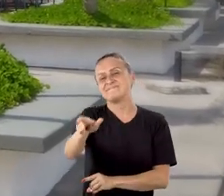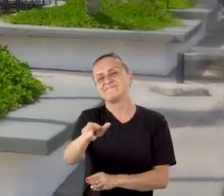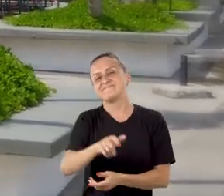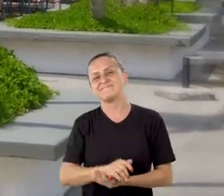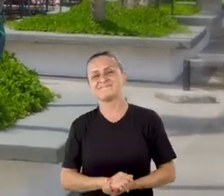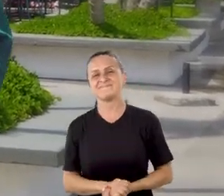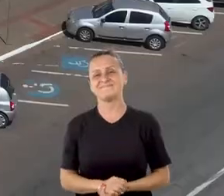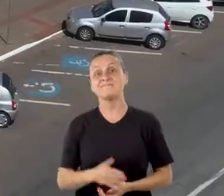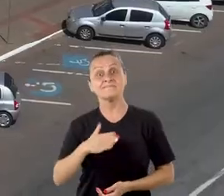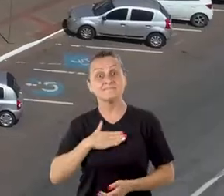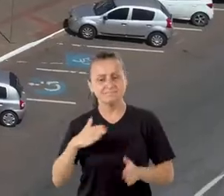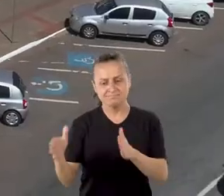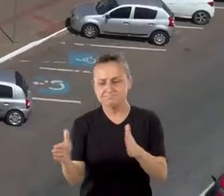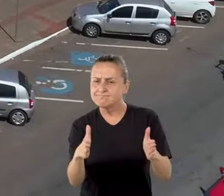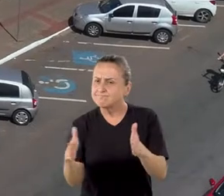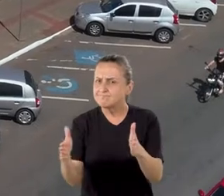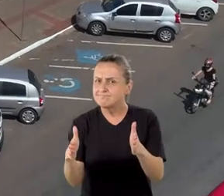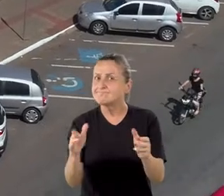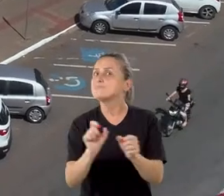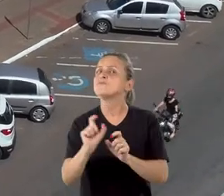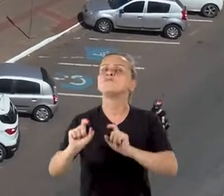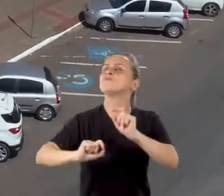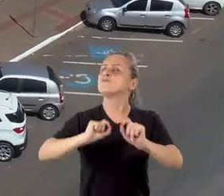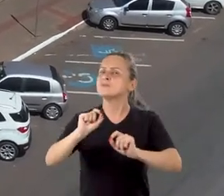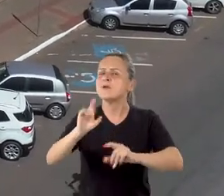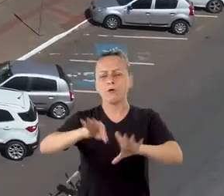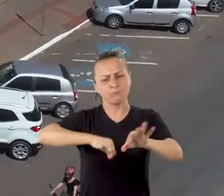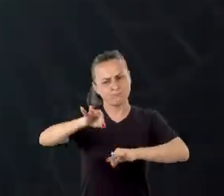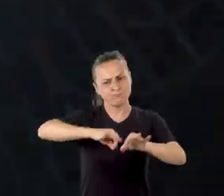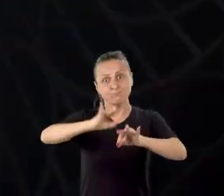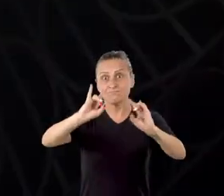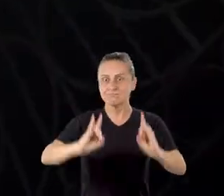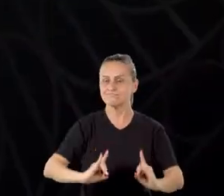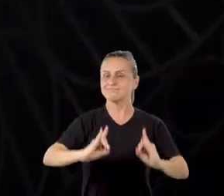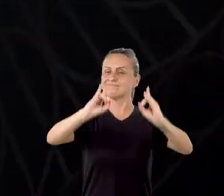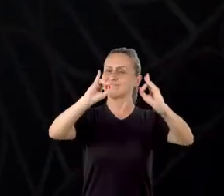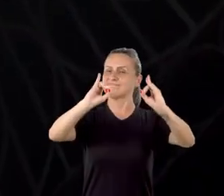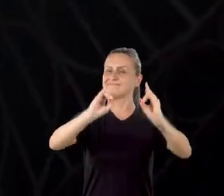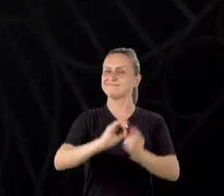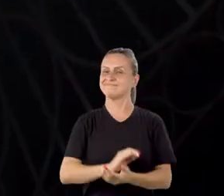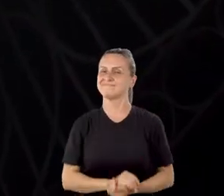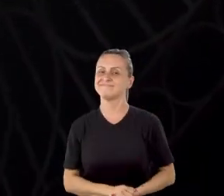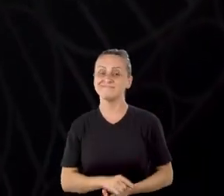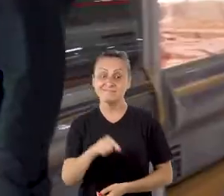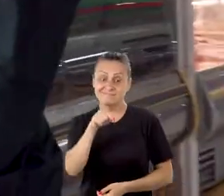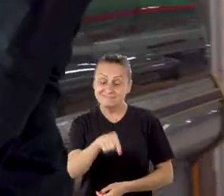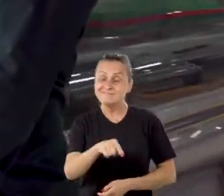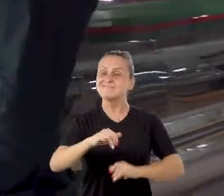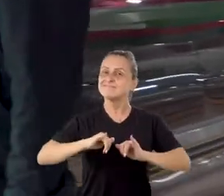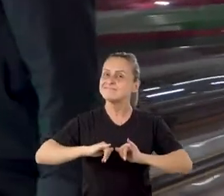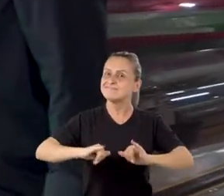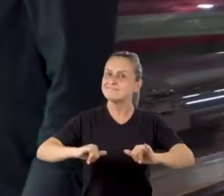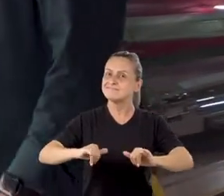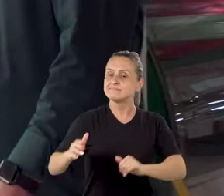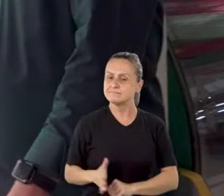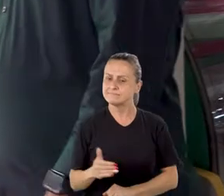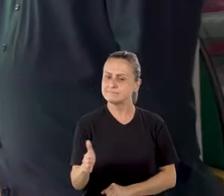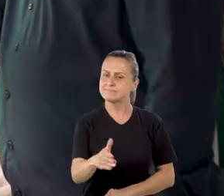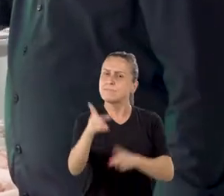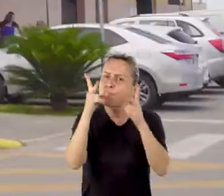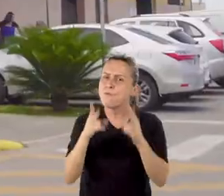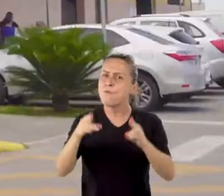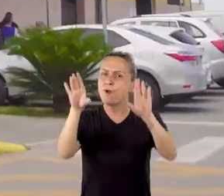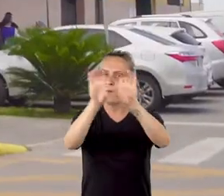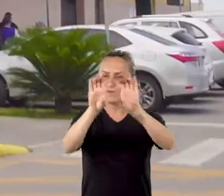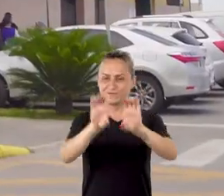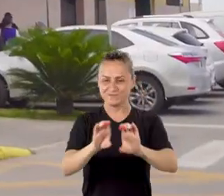dos itajaienses. No nosso governo, vamos fazer a restauração desse prédio histórico e o mercado do peixe vamos